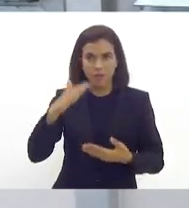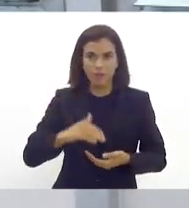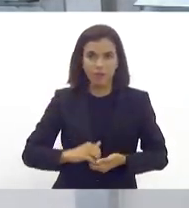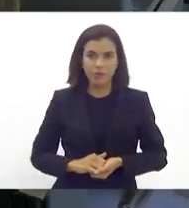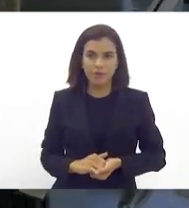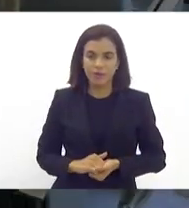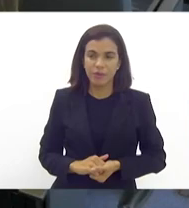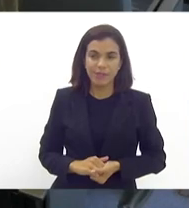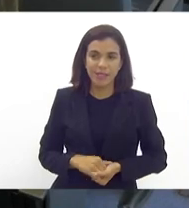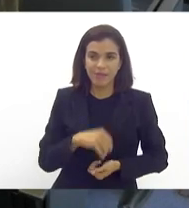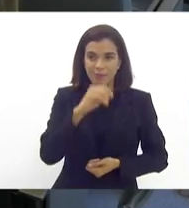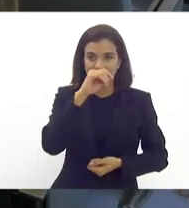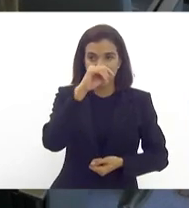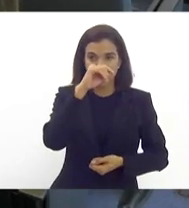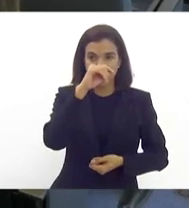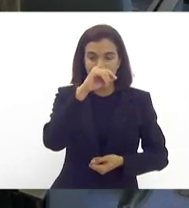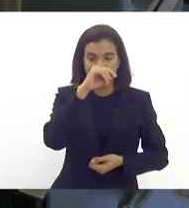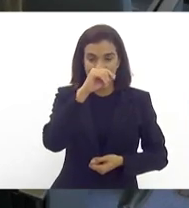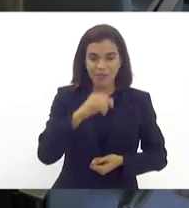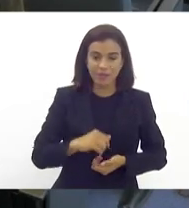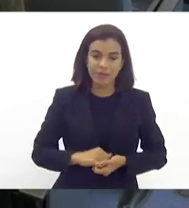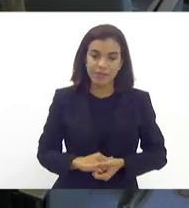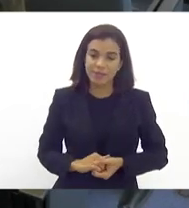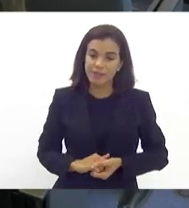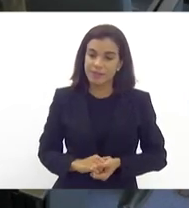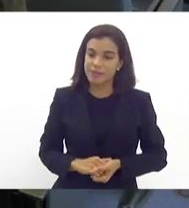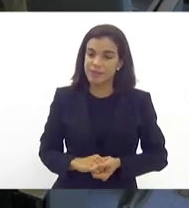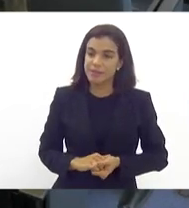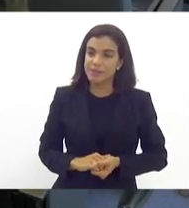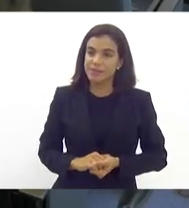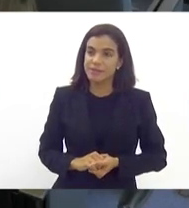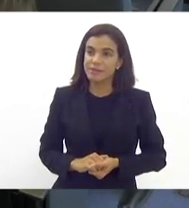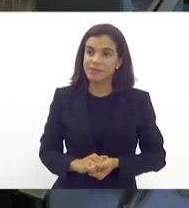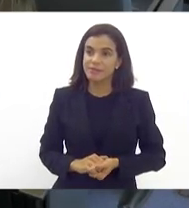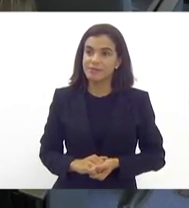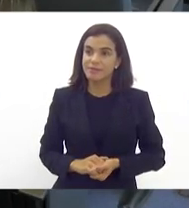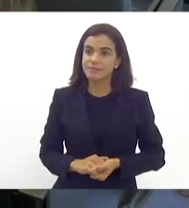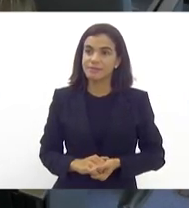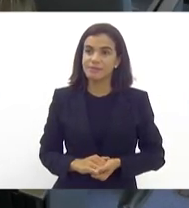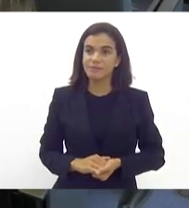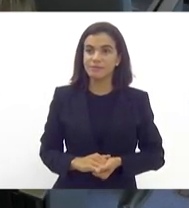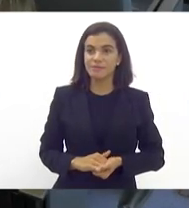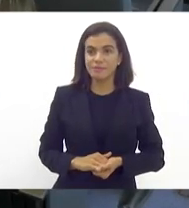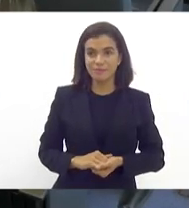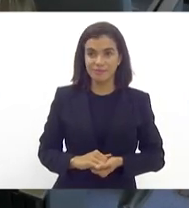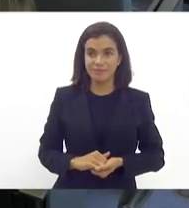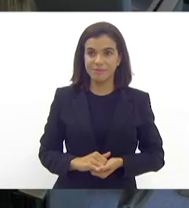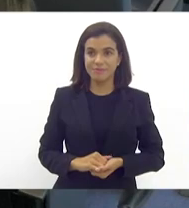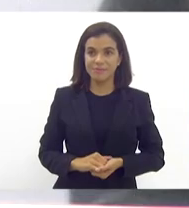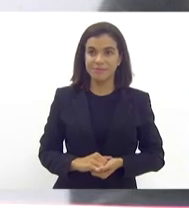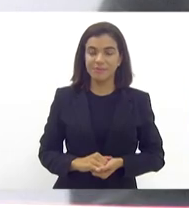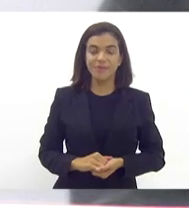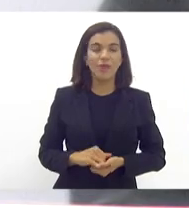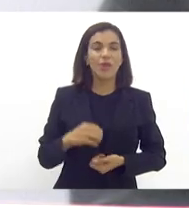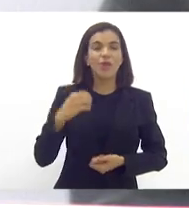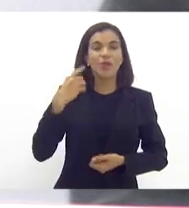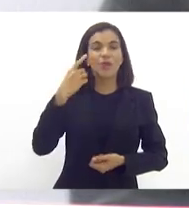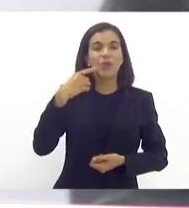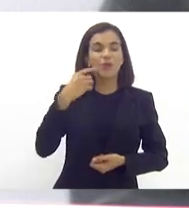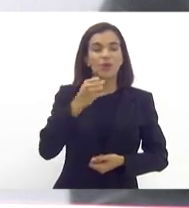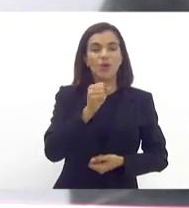obrigado Dora Carla muito obrigado eu queria por favor Dr João Alberto da